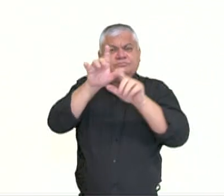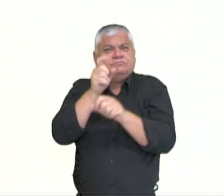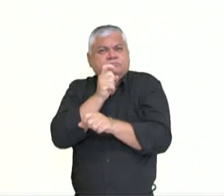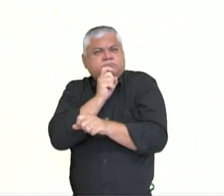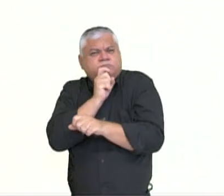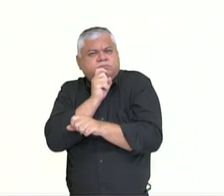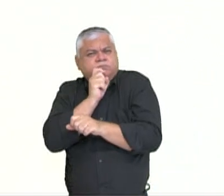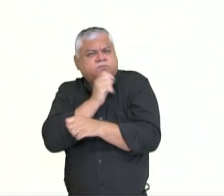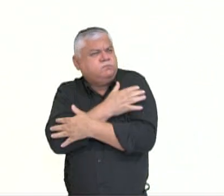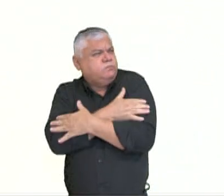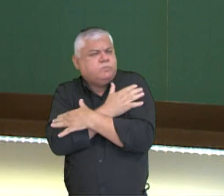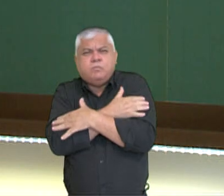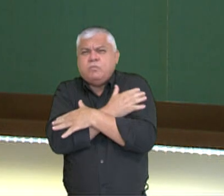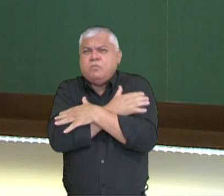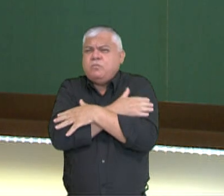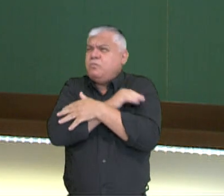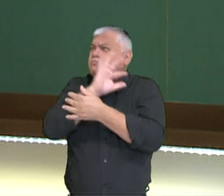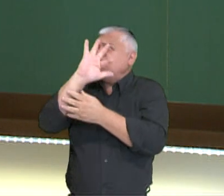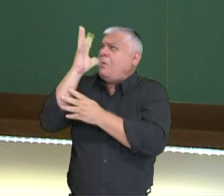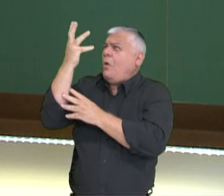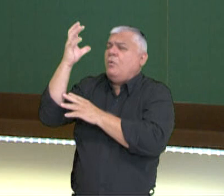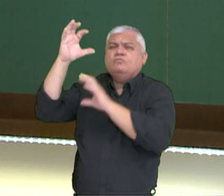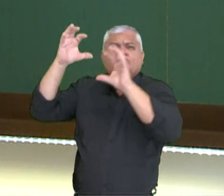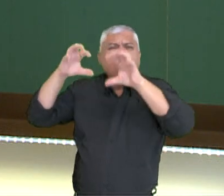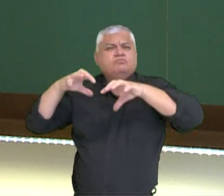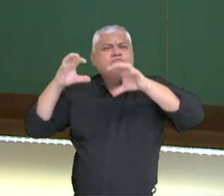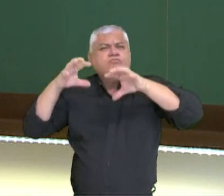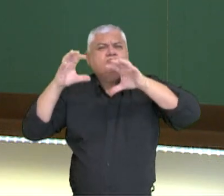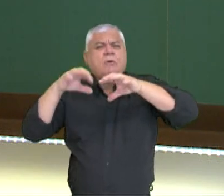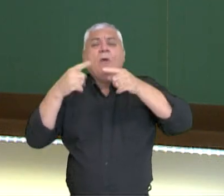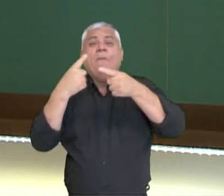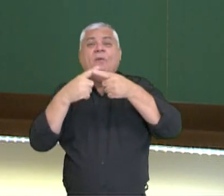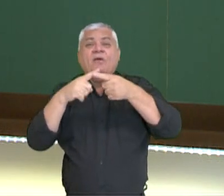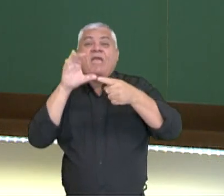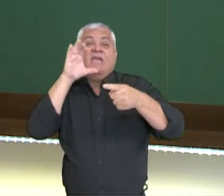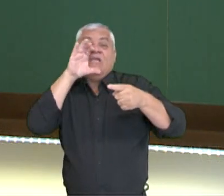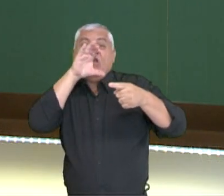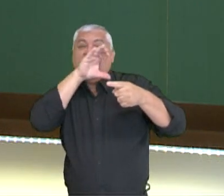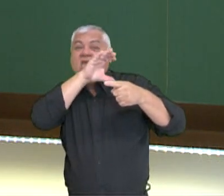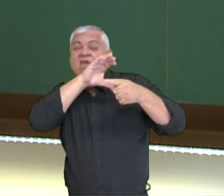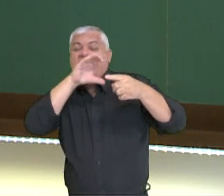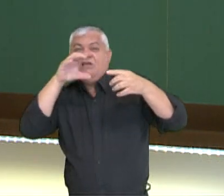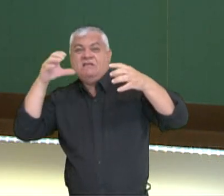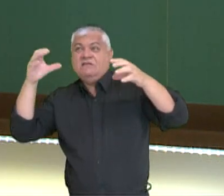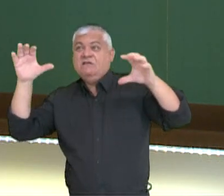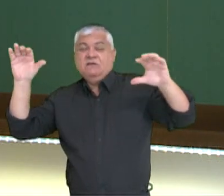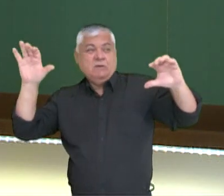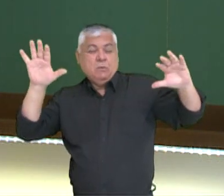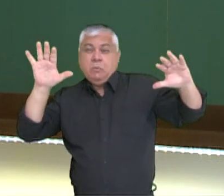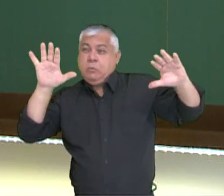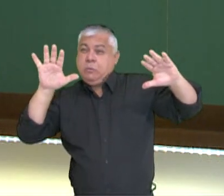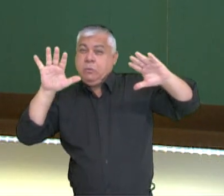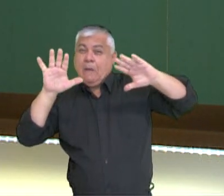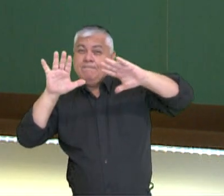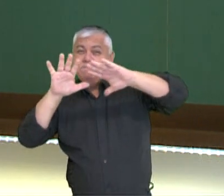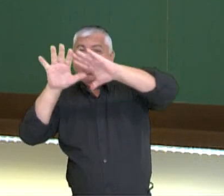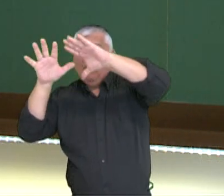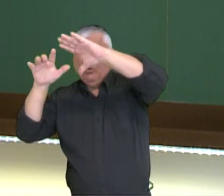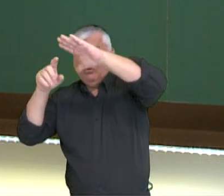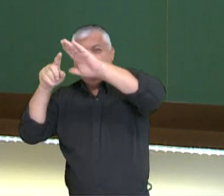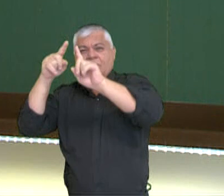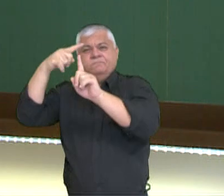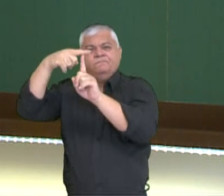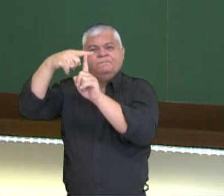frio, provocou chuva, porque se chocou com uma massa de ar mais quente, e diminuiu a temperatura.